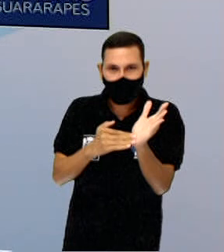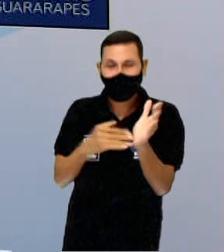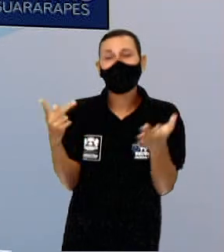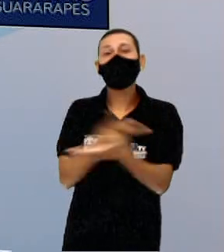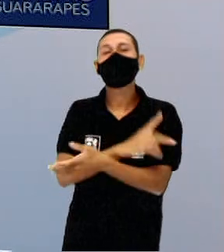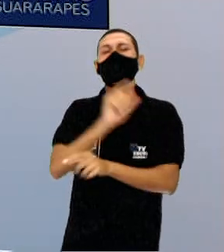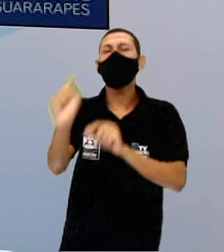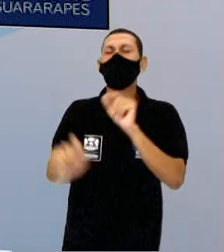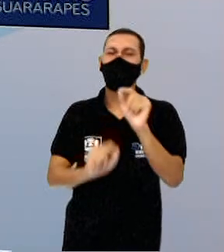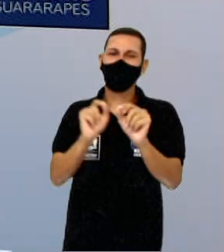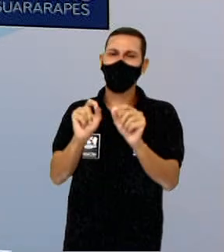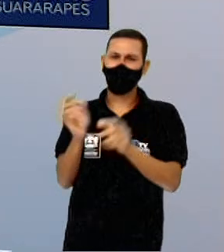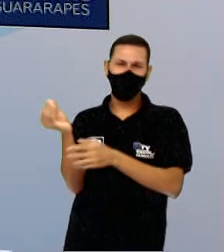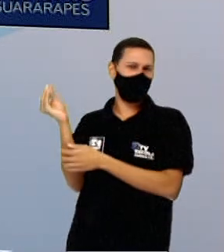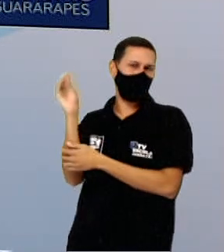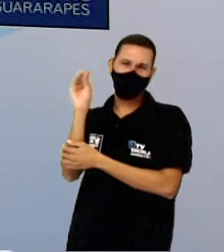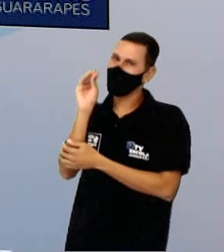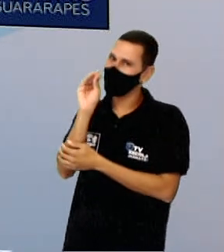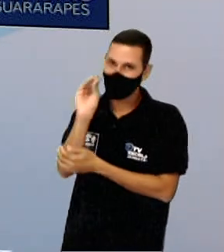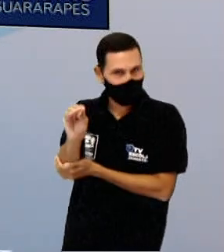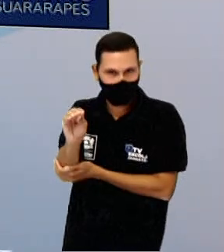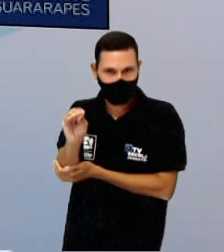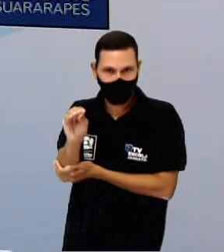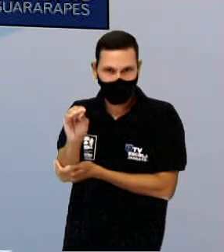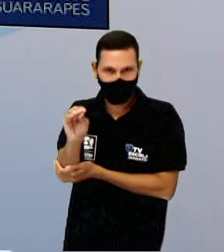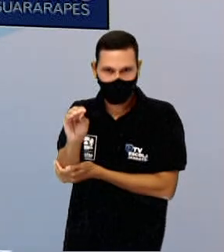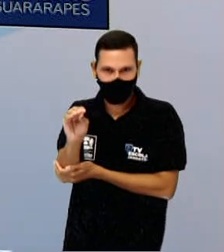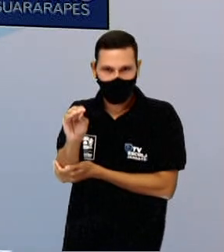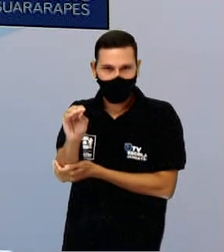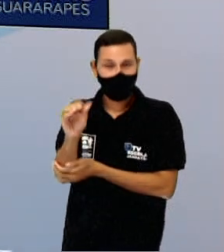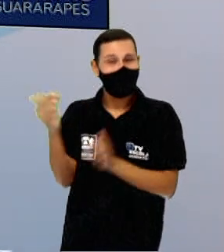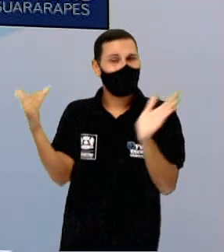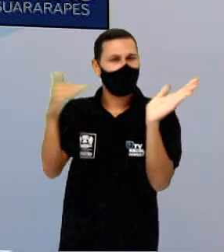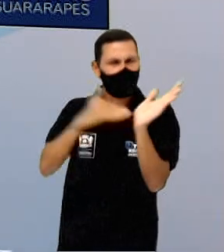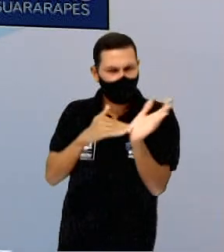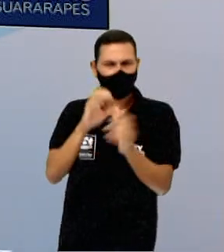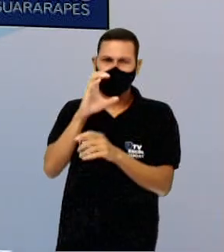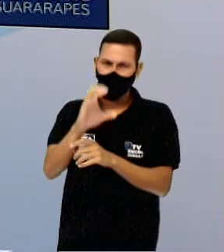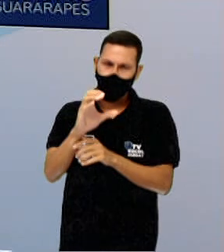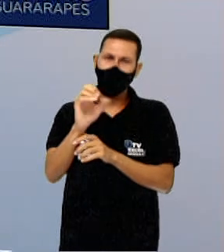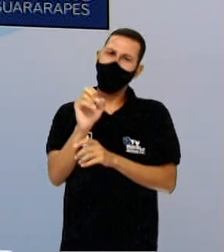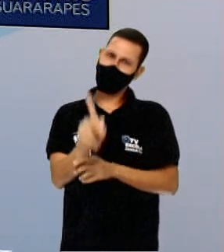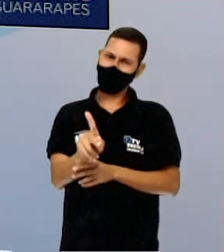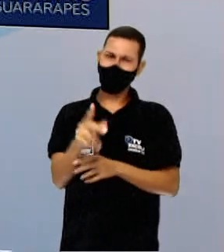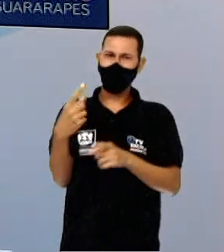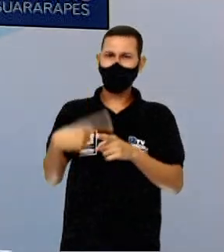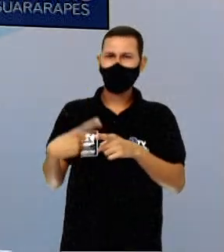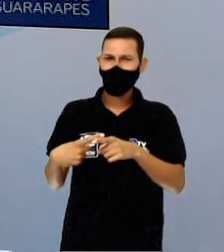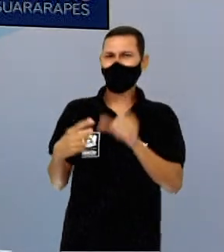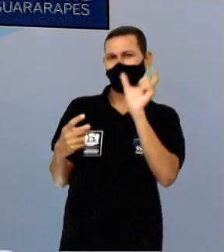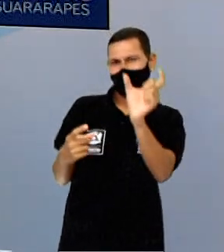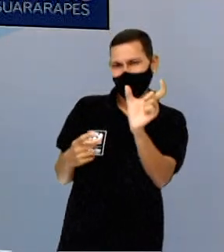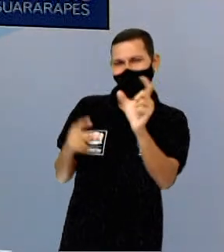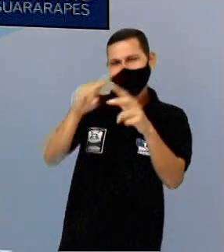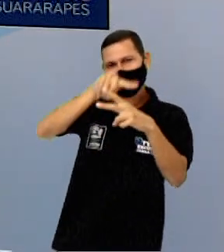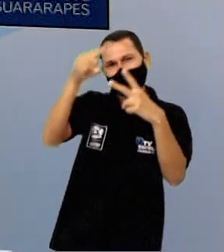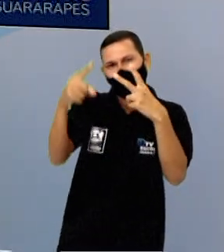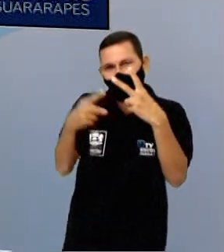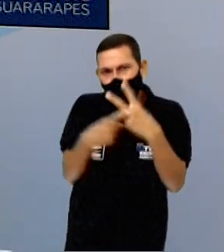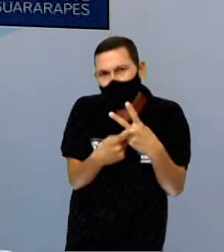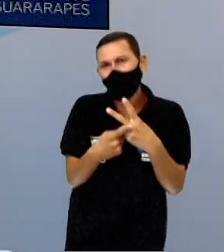acontece? A gente não coloca, a gente não dobra a última consoante, certo? Por isso, open e happen são